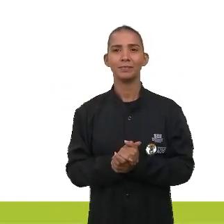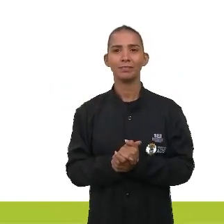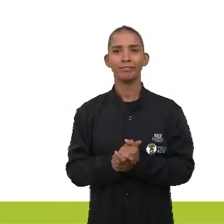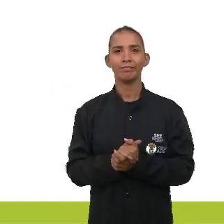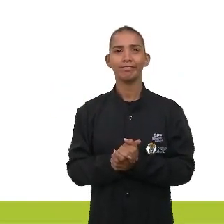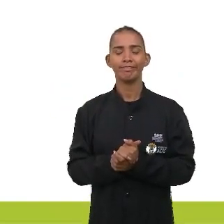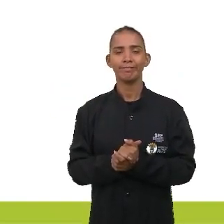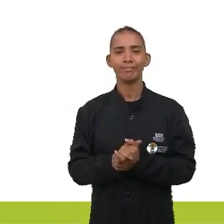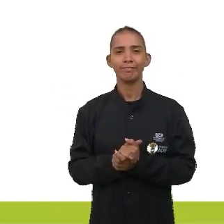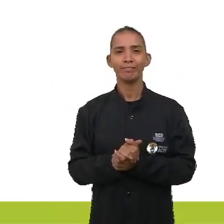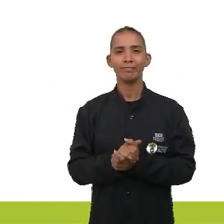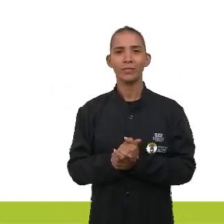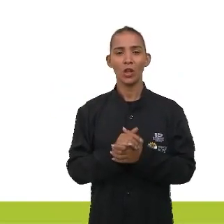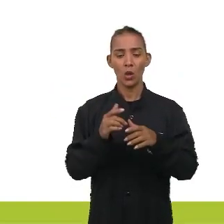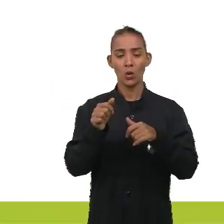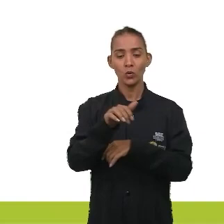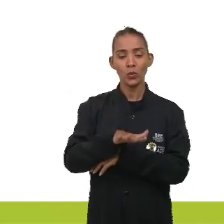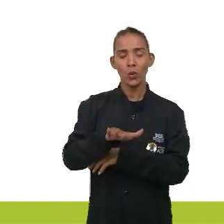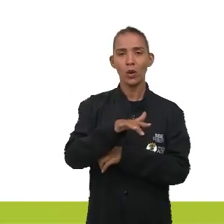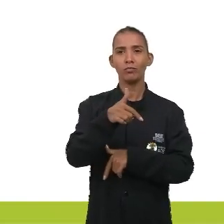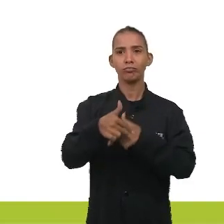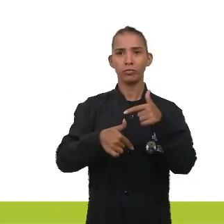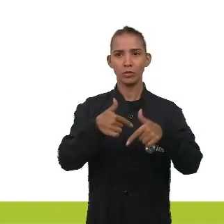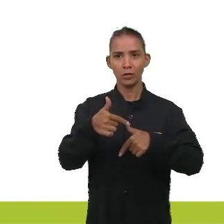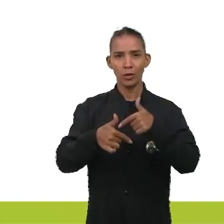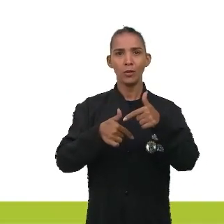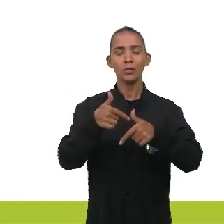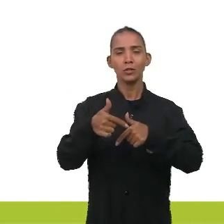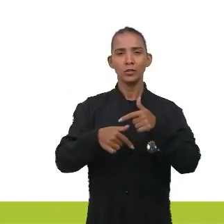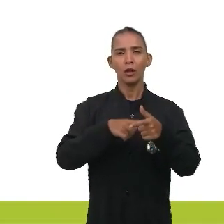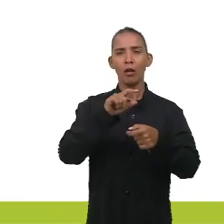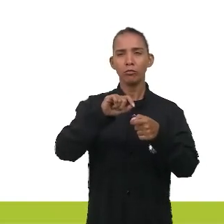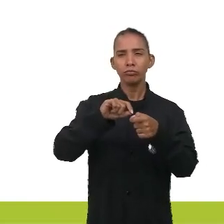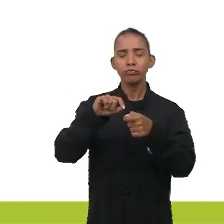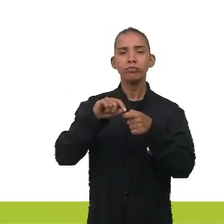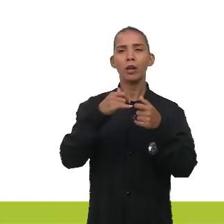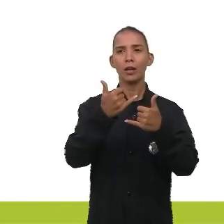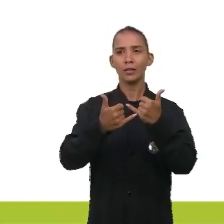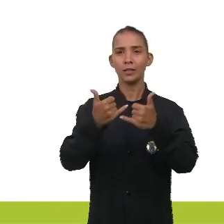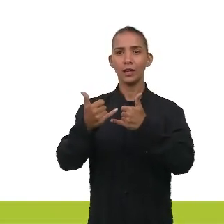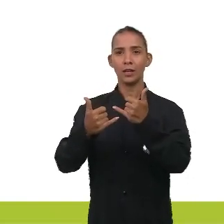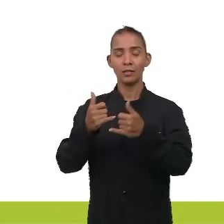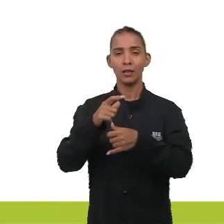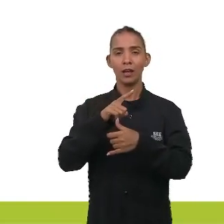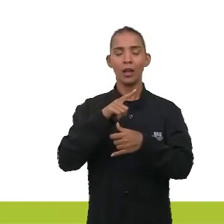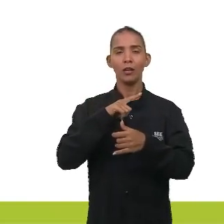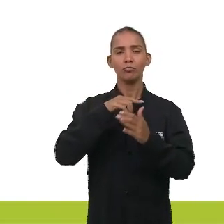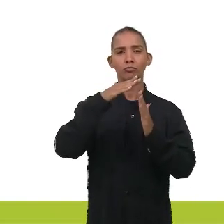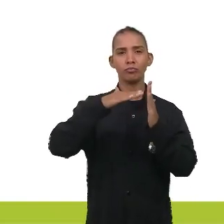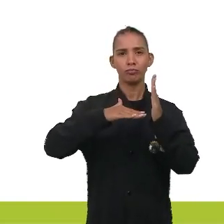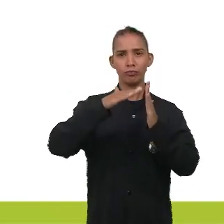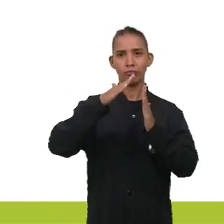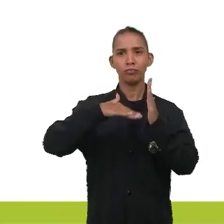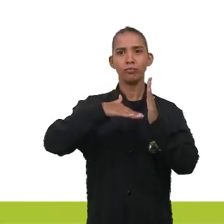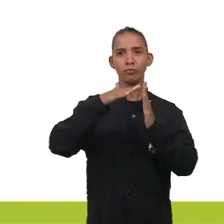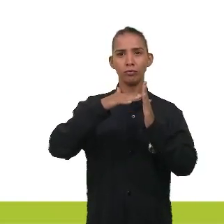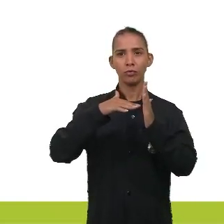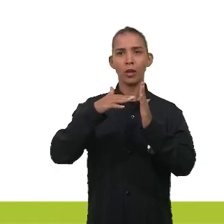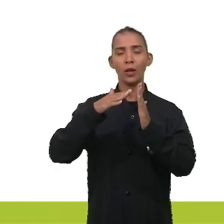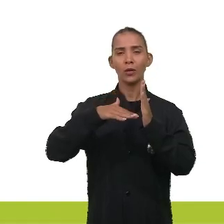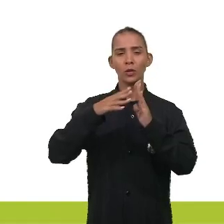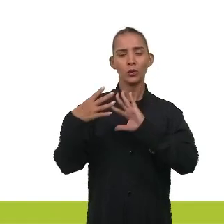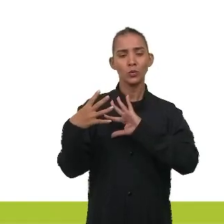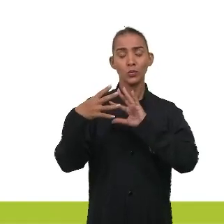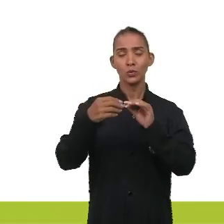No setor de produção da empresa que fabrica esse brinquedo, é feita a pintura de todos os carrinhos para que o aspecto